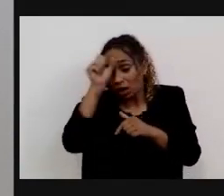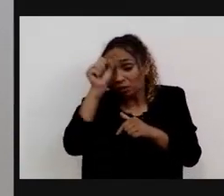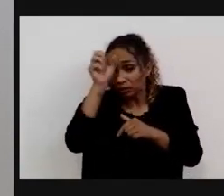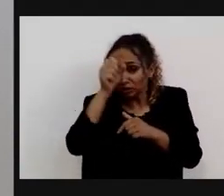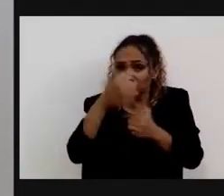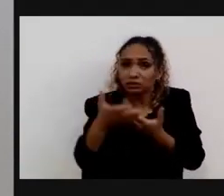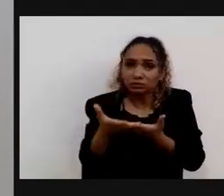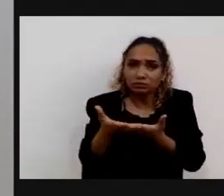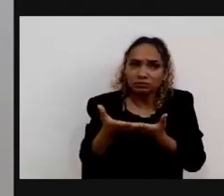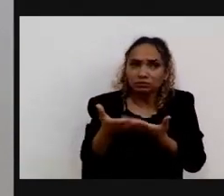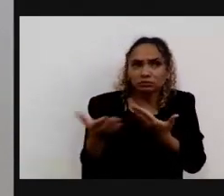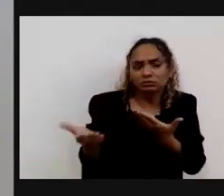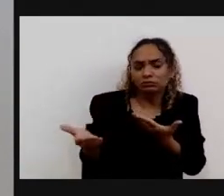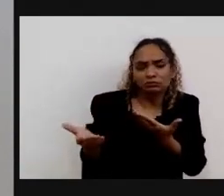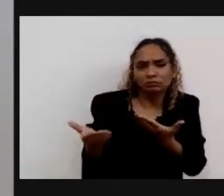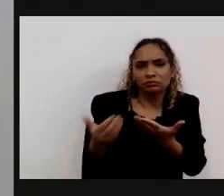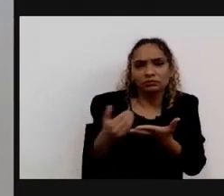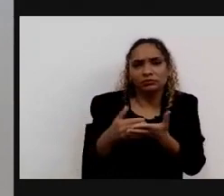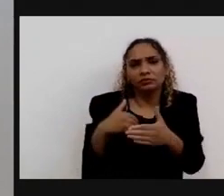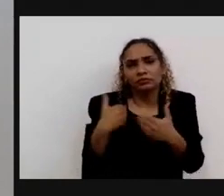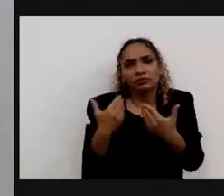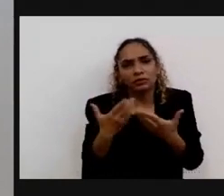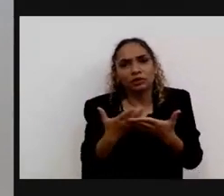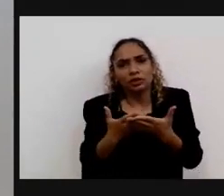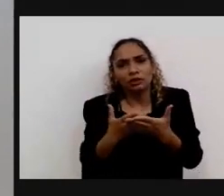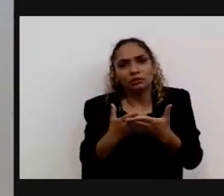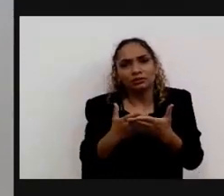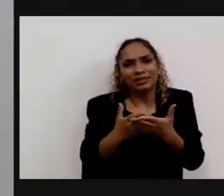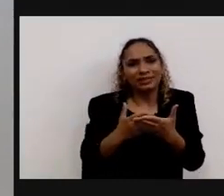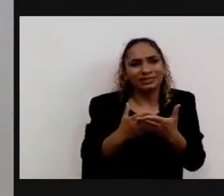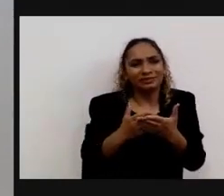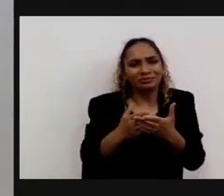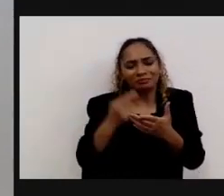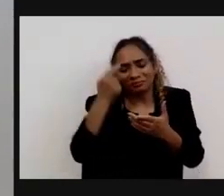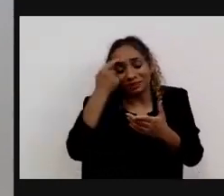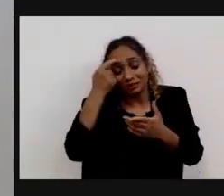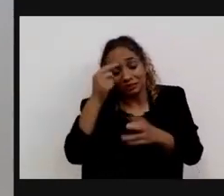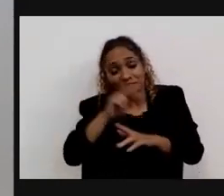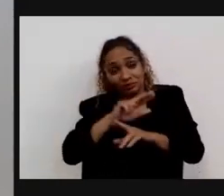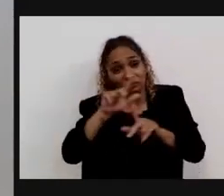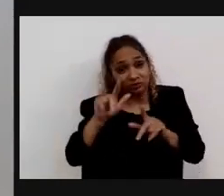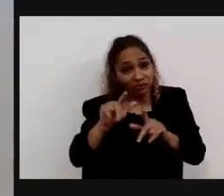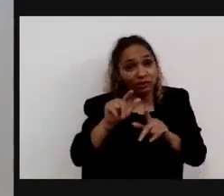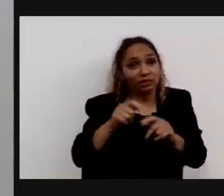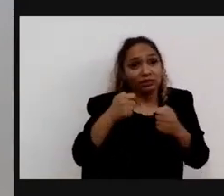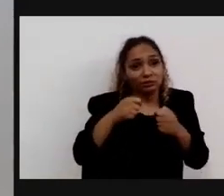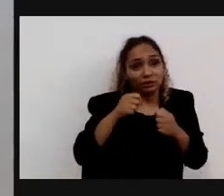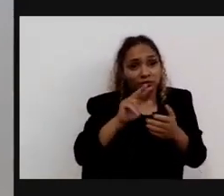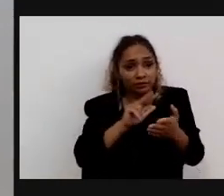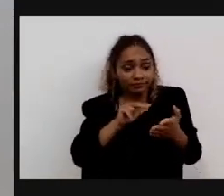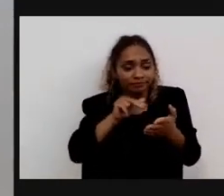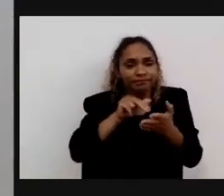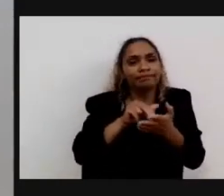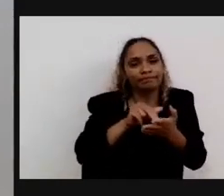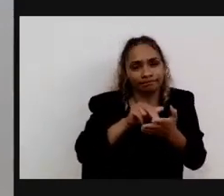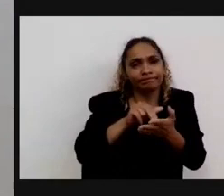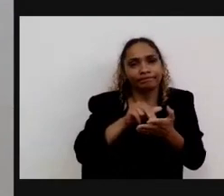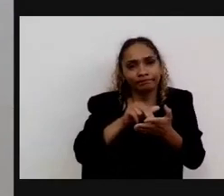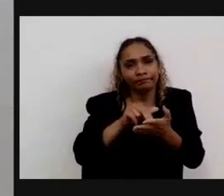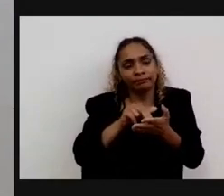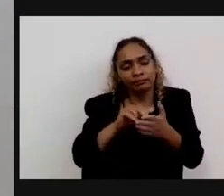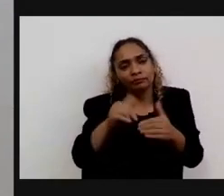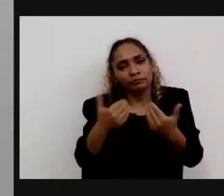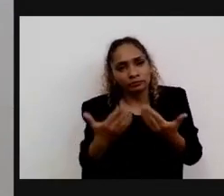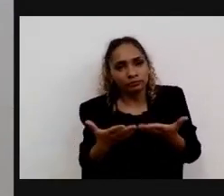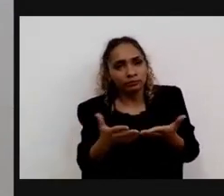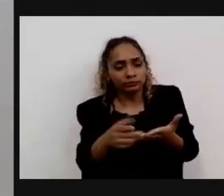e tal né enfim Então a gente tem muitas distorções estruturais que precisam ser enfrentadas né e